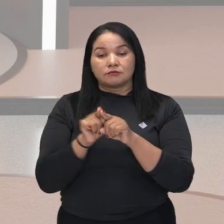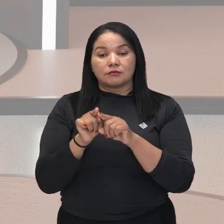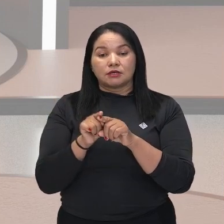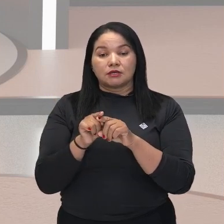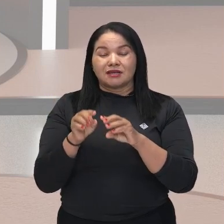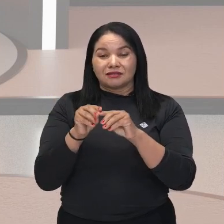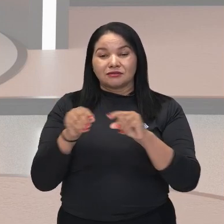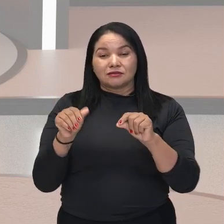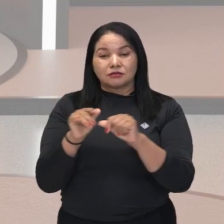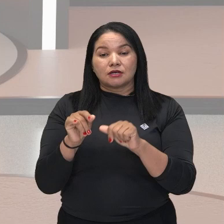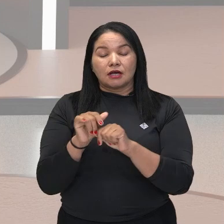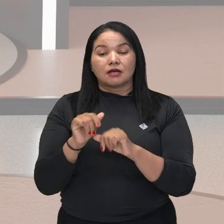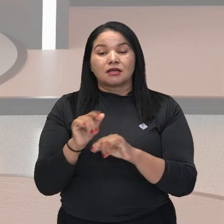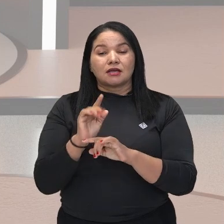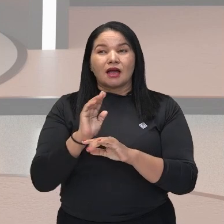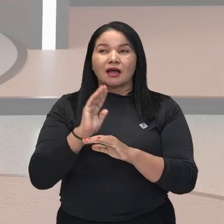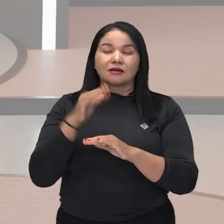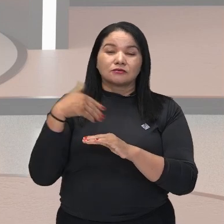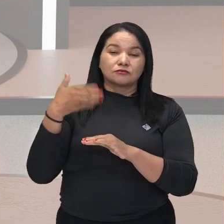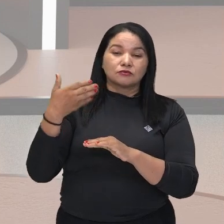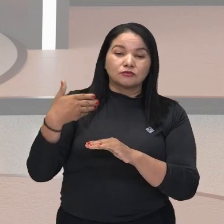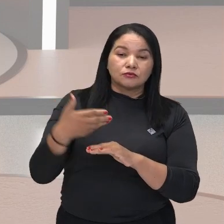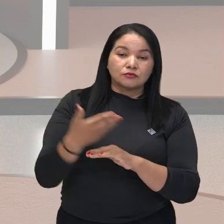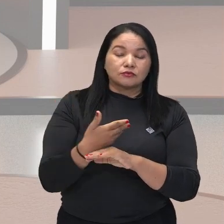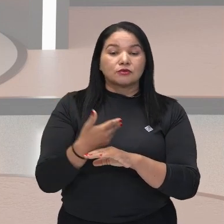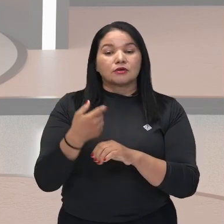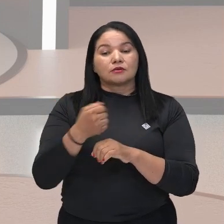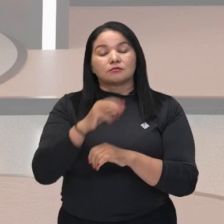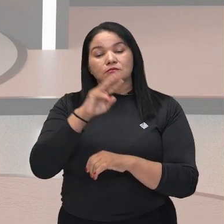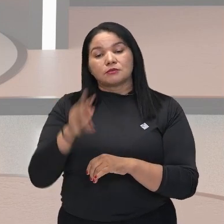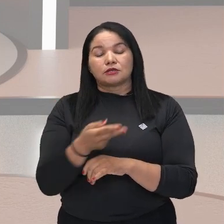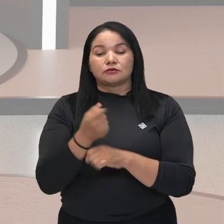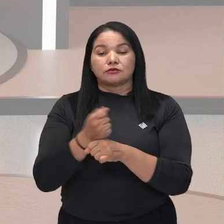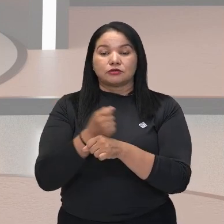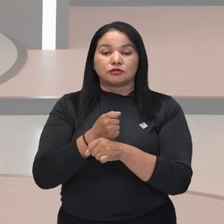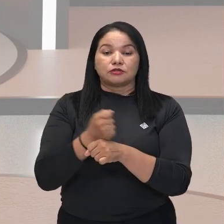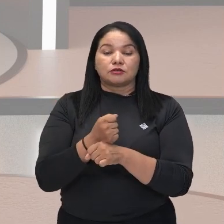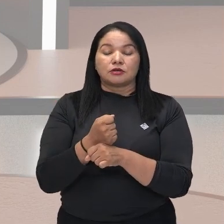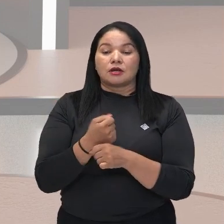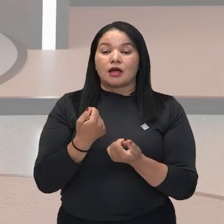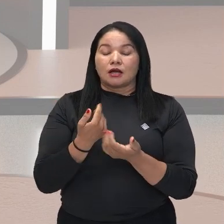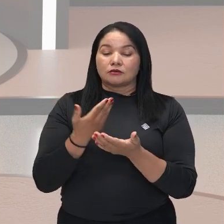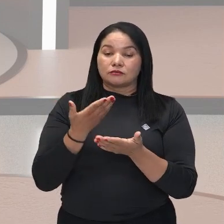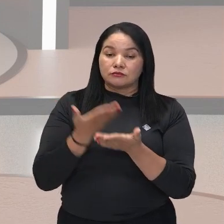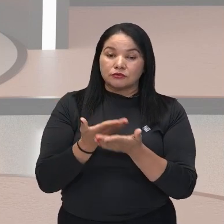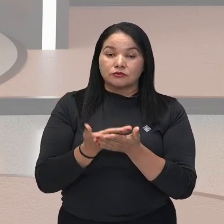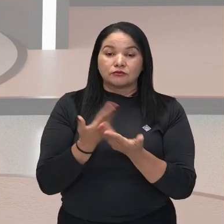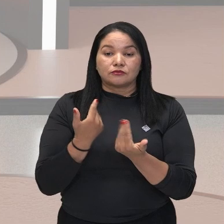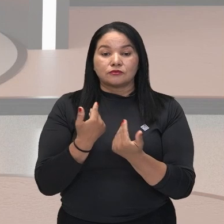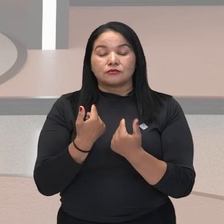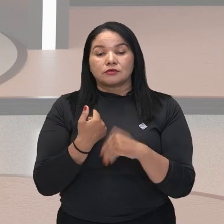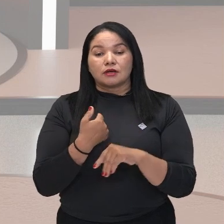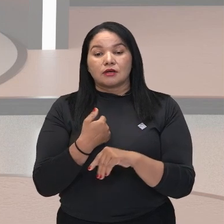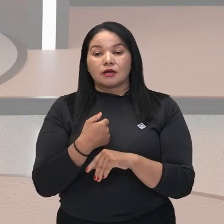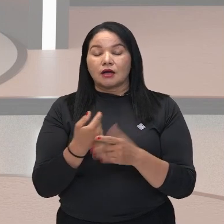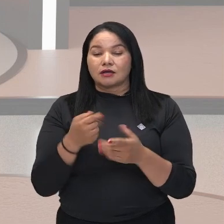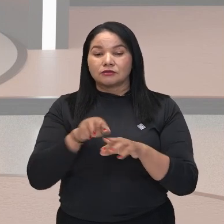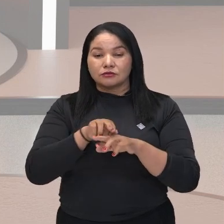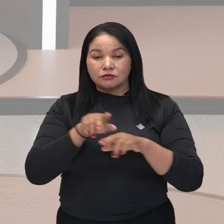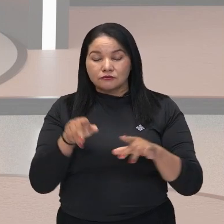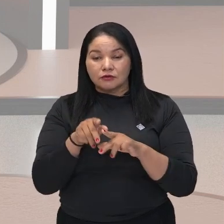refletir, consequentemente, daqui a alguns milhões de anos, porque quando a gente estuda a geologia, quando a gente estuda relevo, a